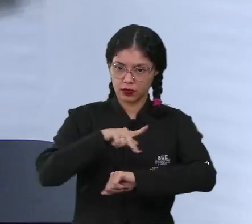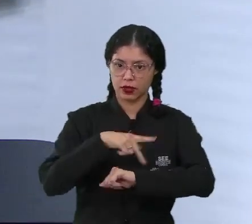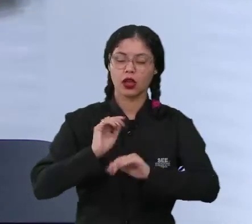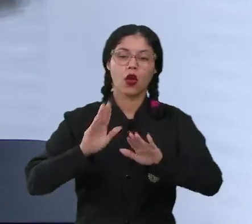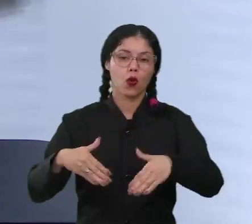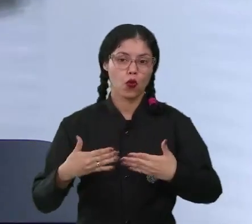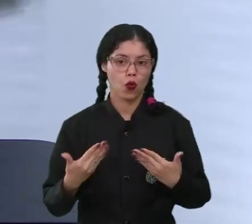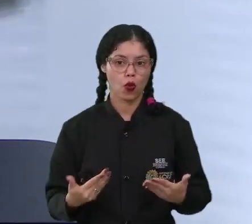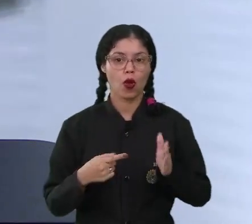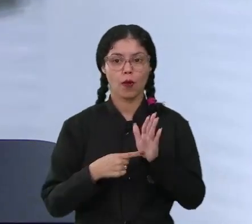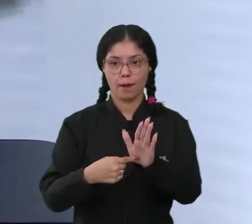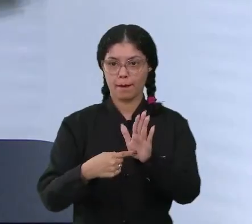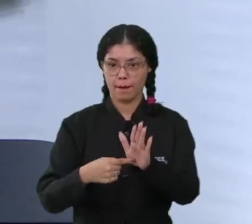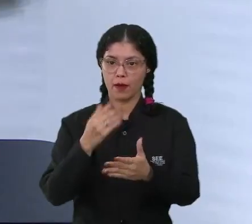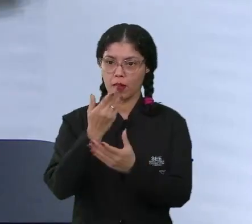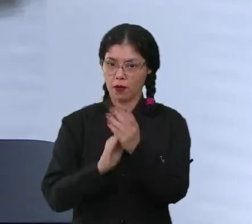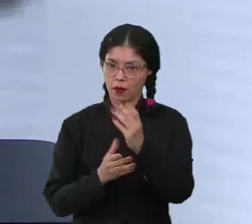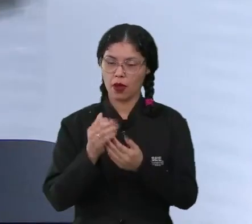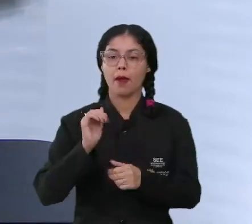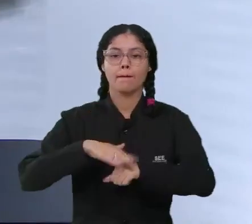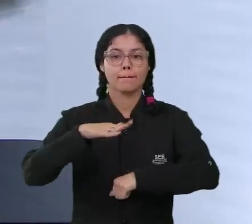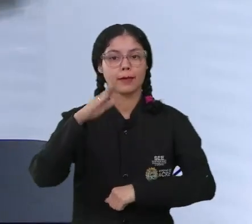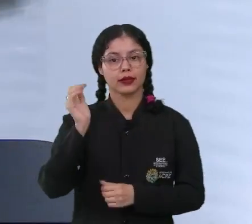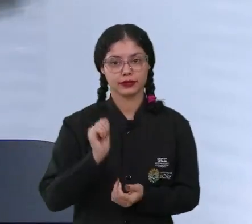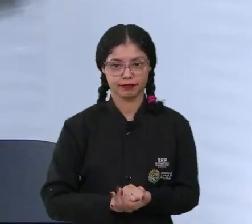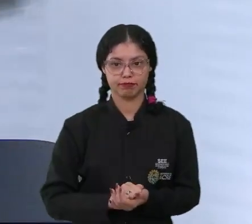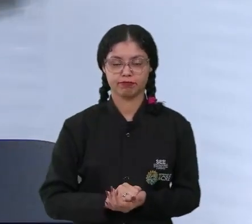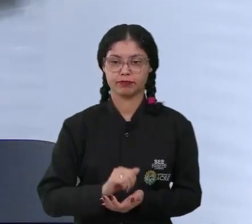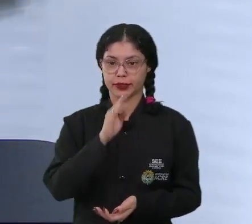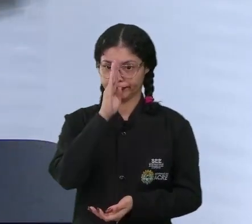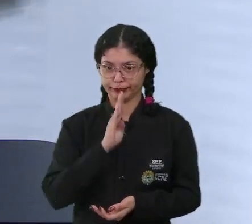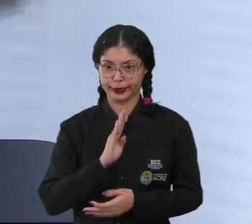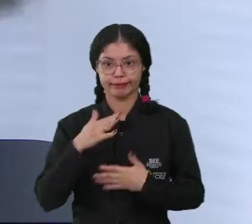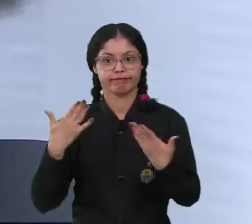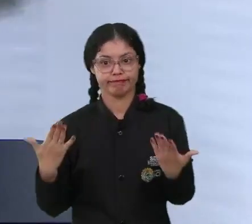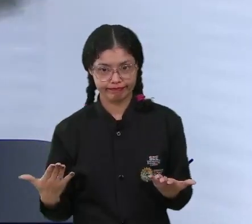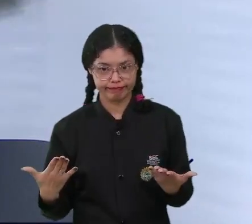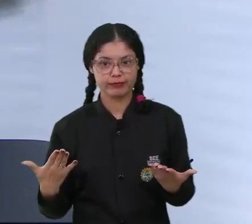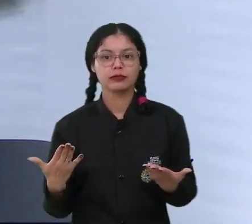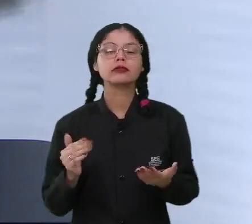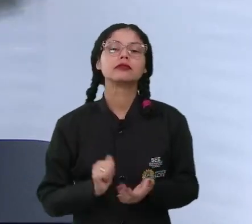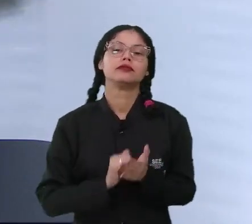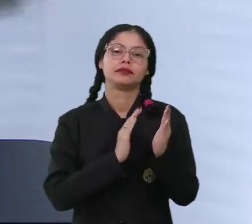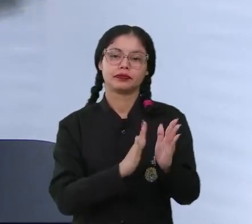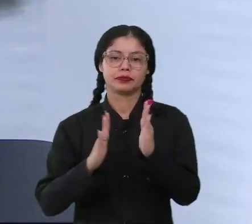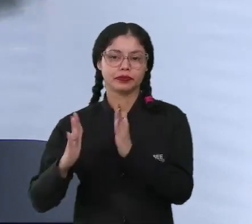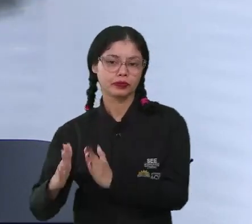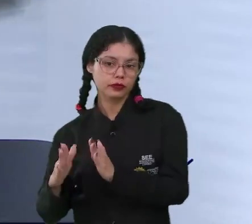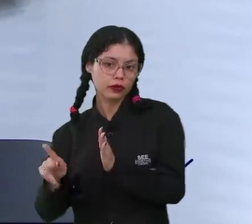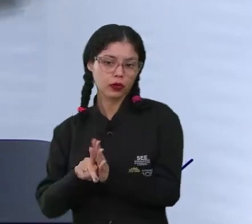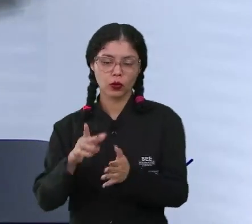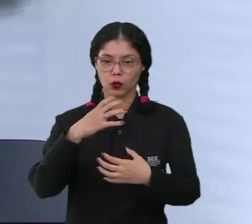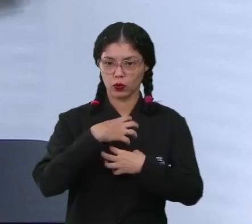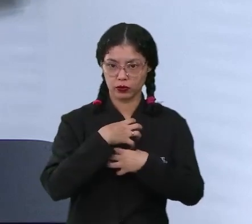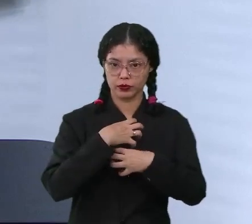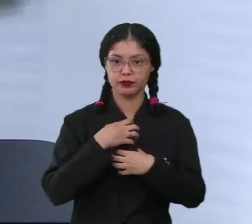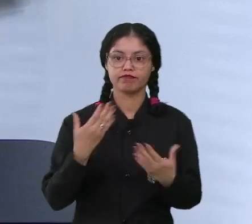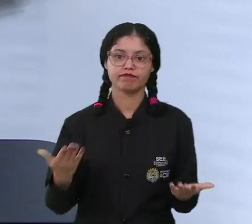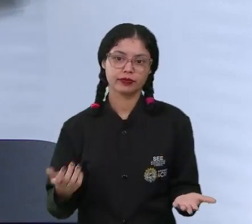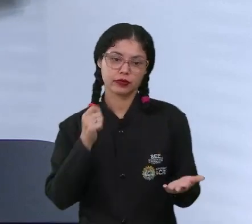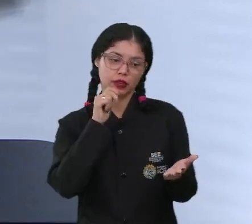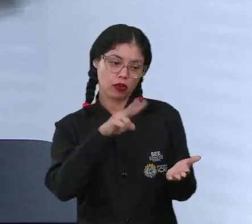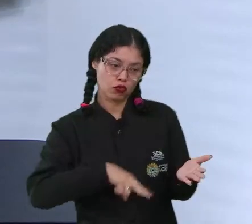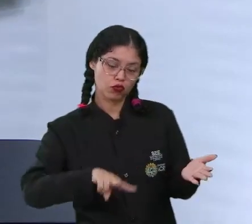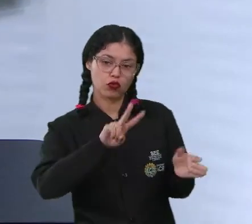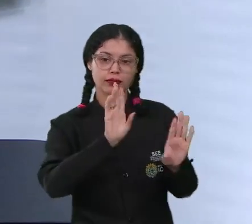qual deles oferece aí uma mão de obra mais barata. Então, a partir do momento que eles fazem essa comparação, eles